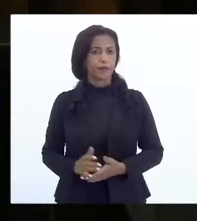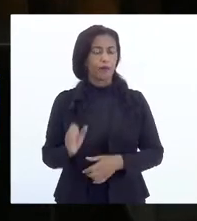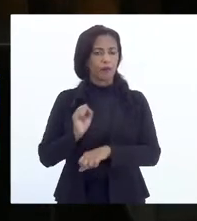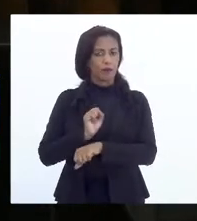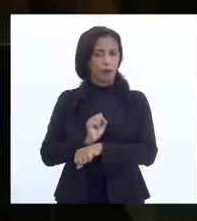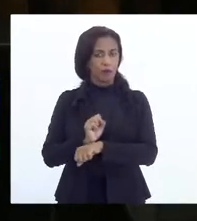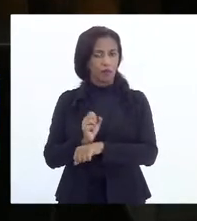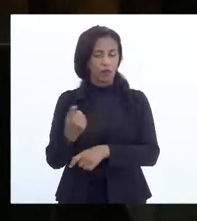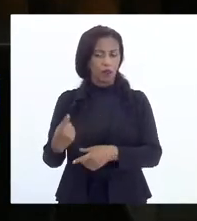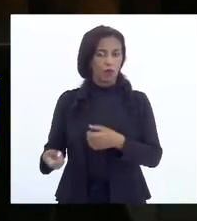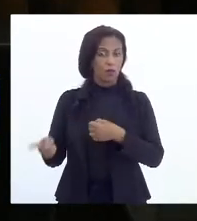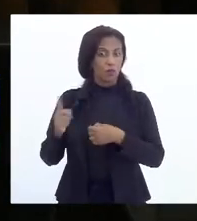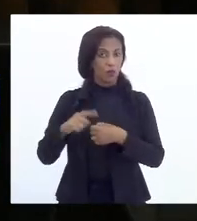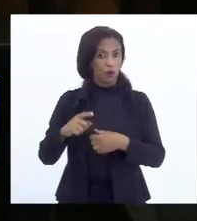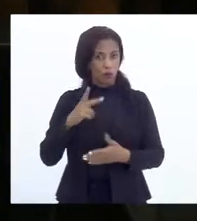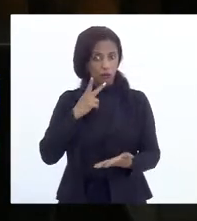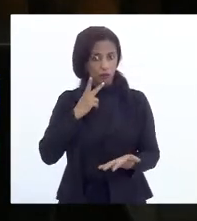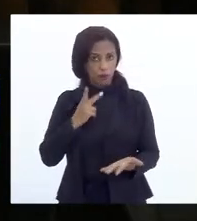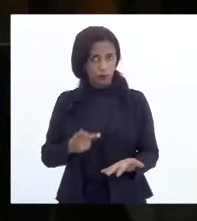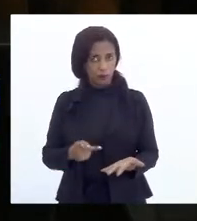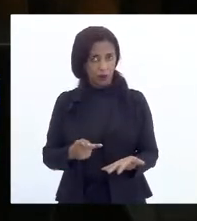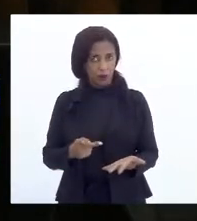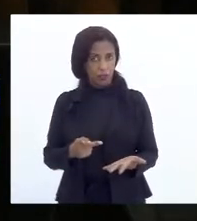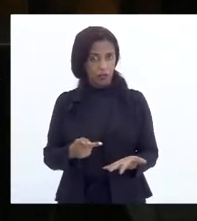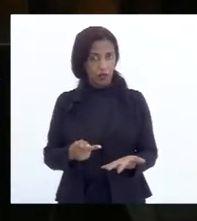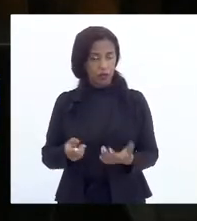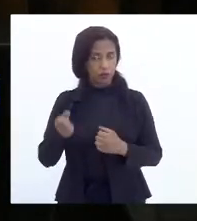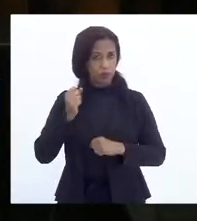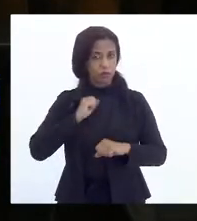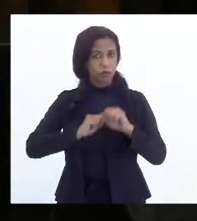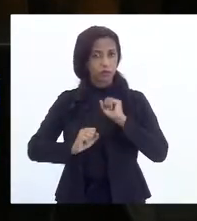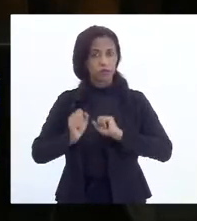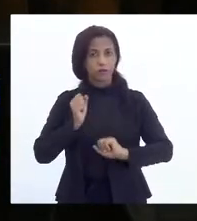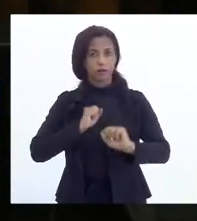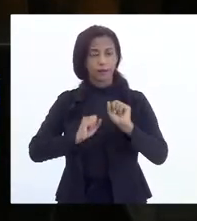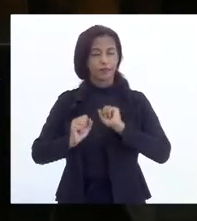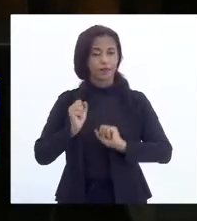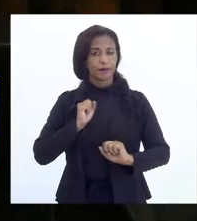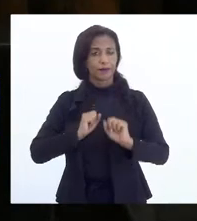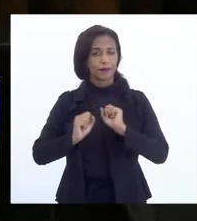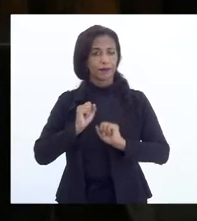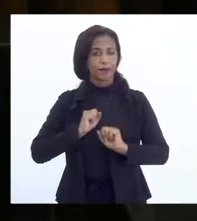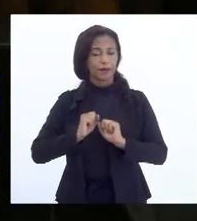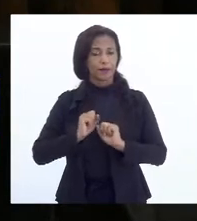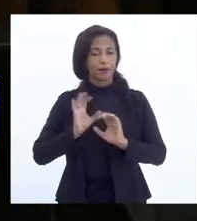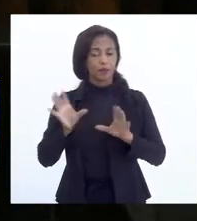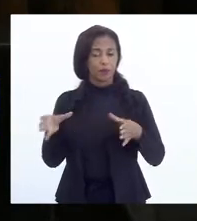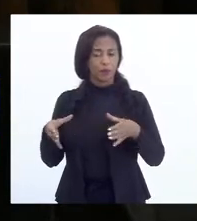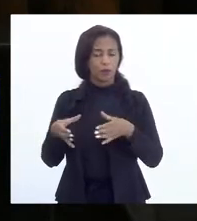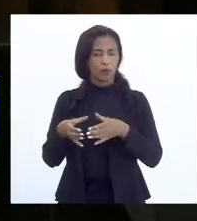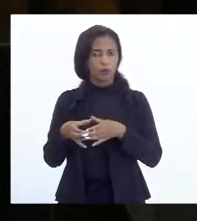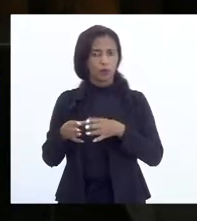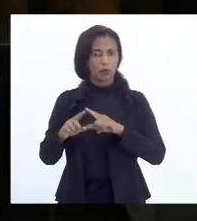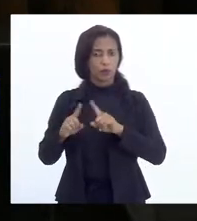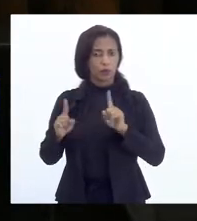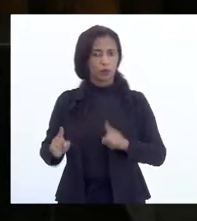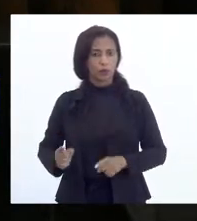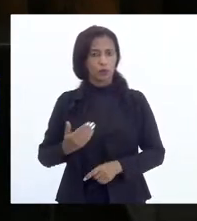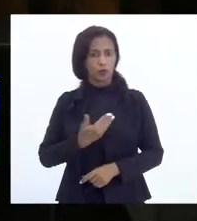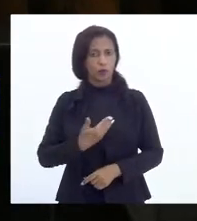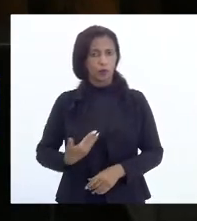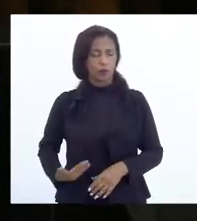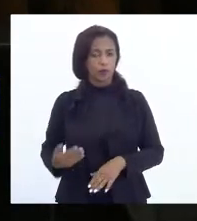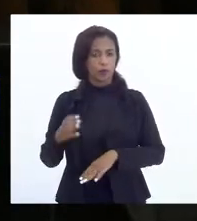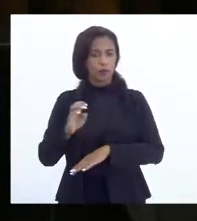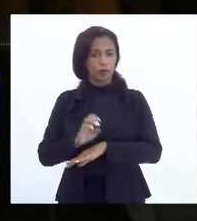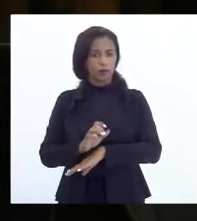Aguardada, volto a dizer, com a maior ansiedade pelo conjunto dos servidores públicos do Estado